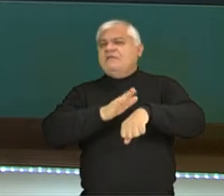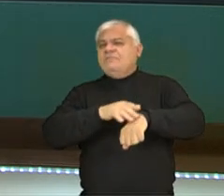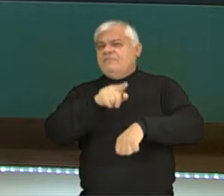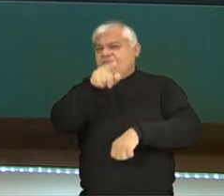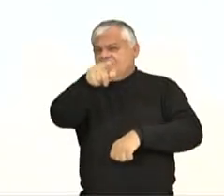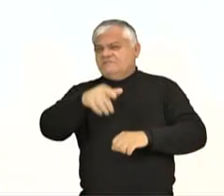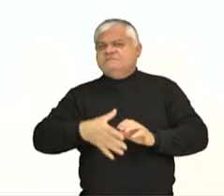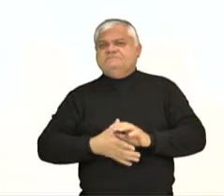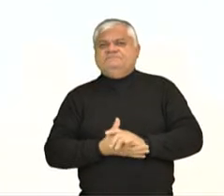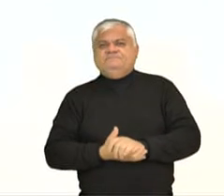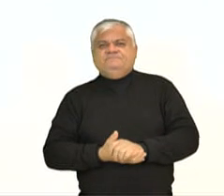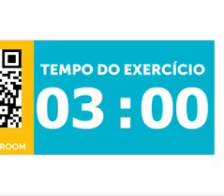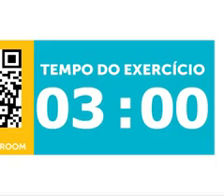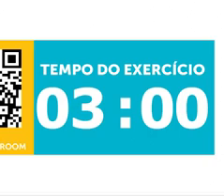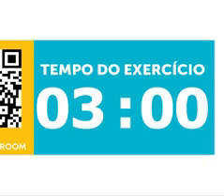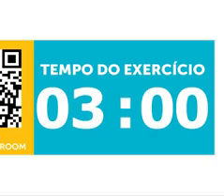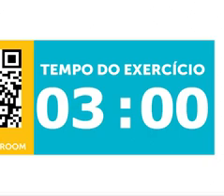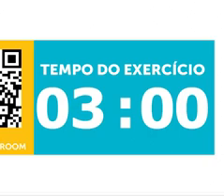para você.